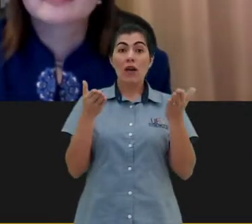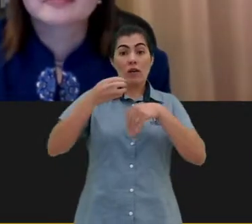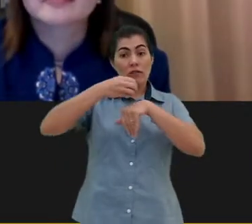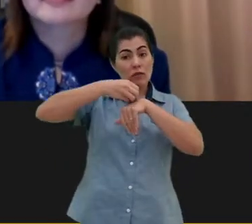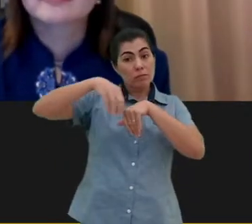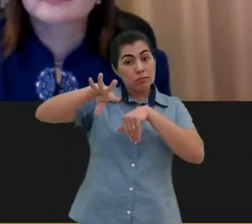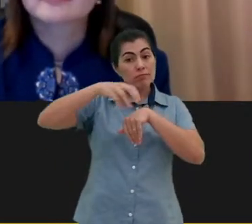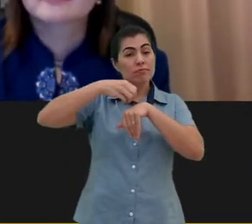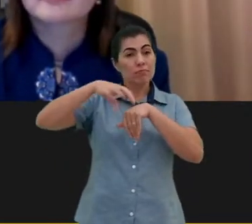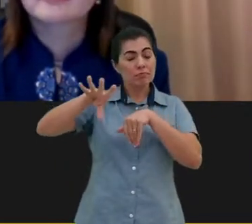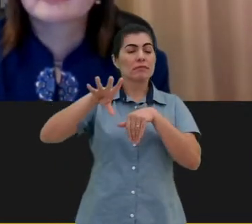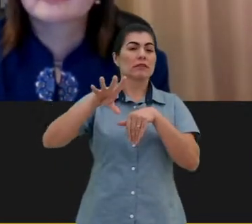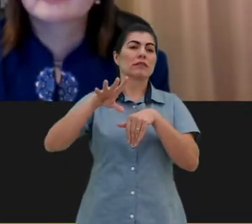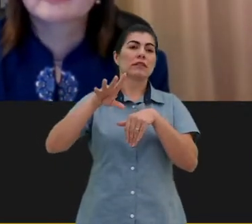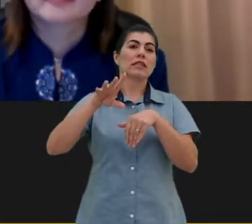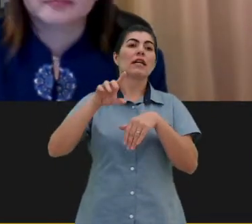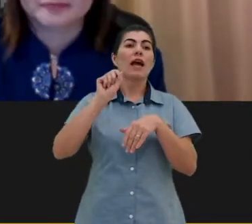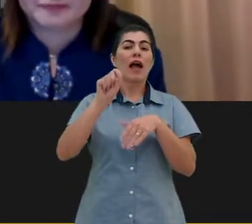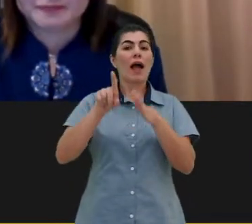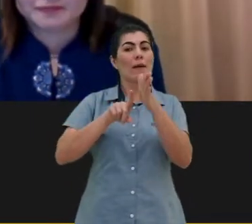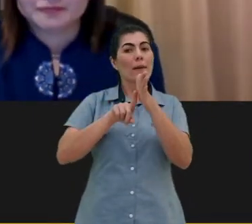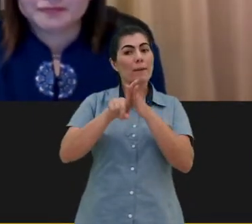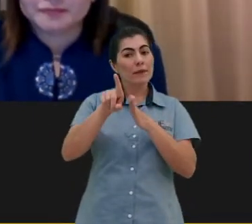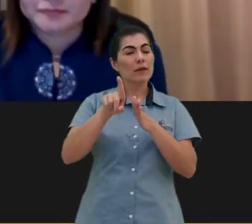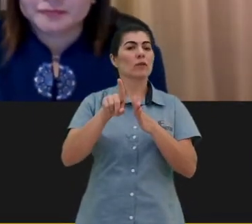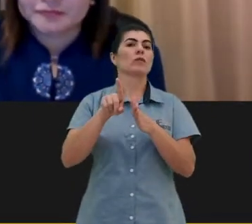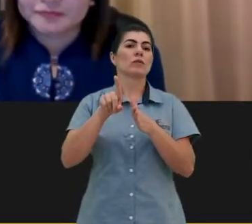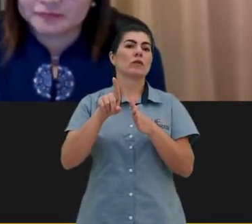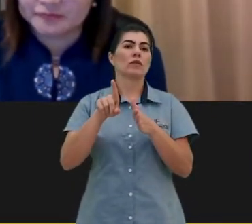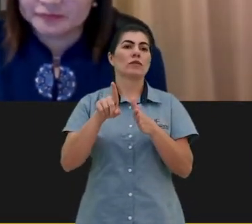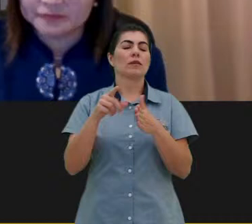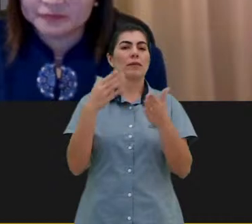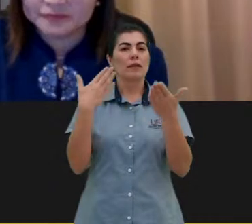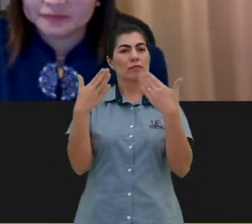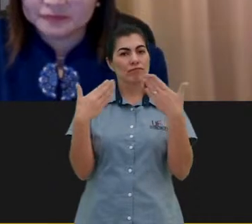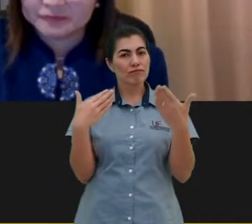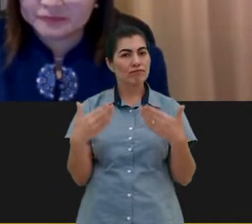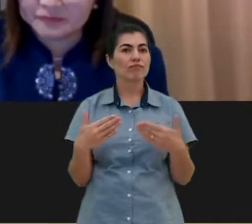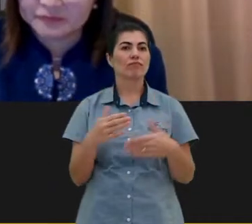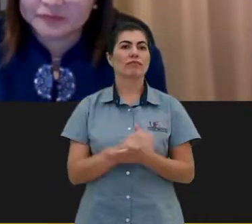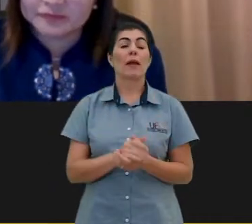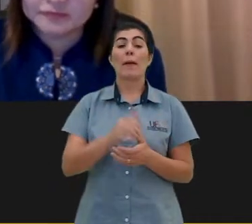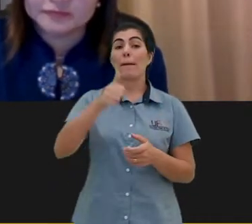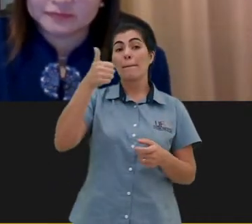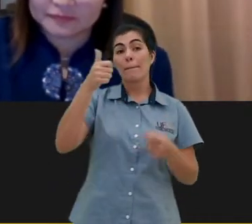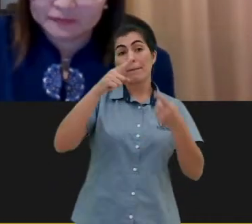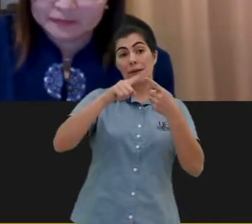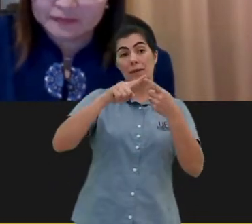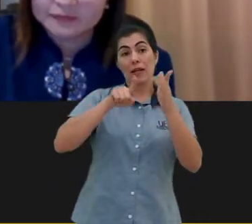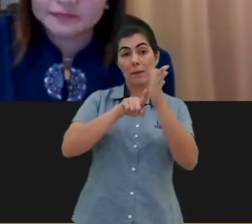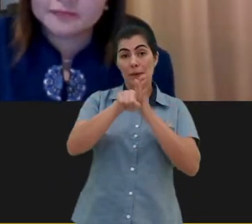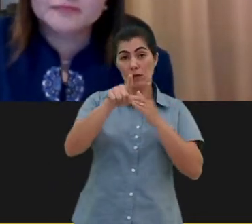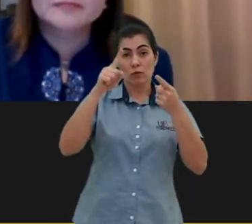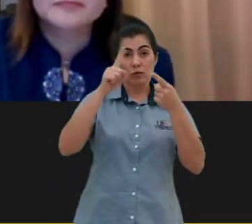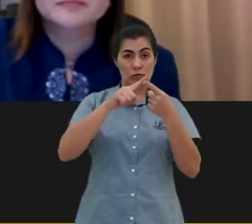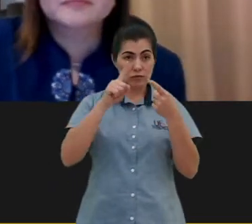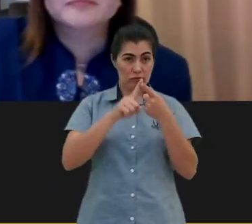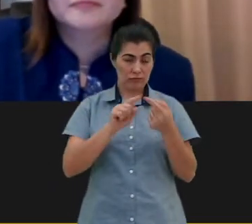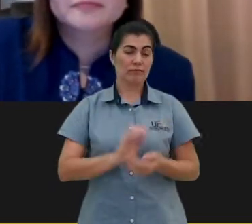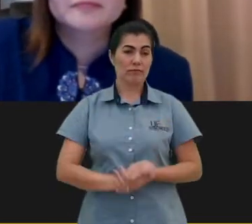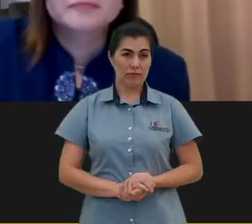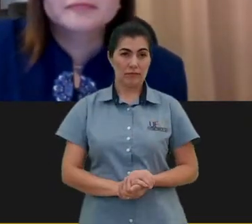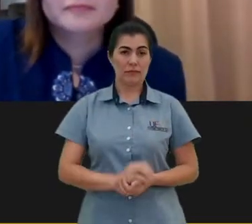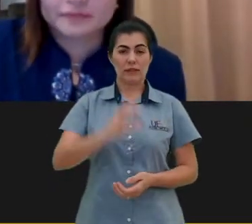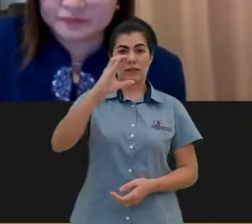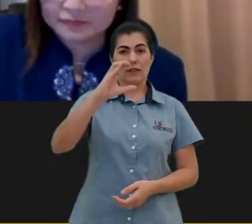perguntas e vamos aí ter uma conversa bacaninha sobre. A primeira pergunta que eu tenho, seja da